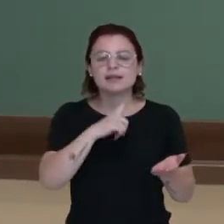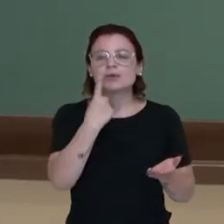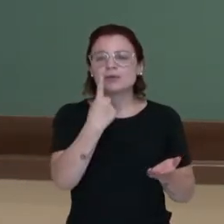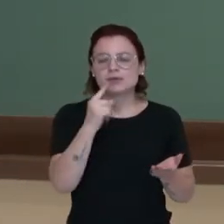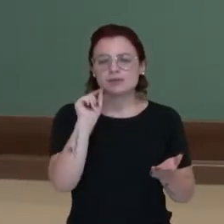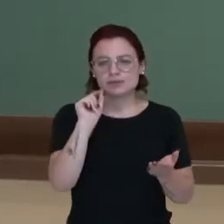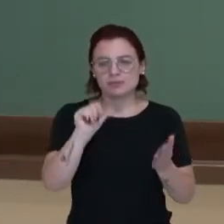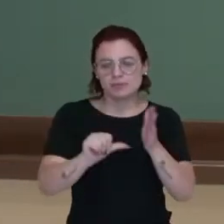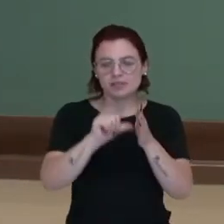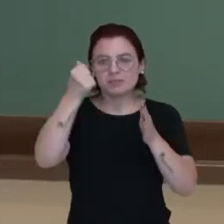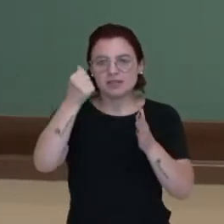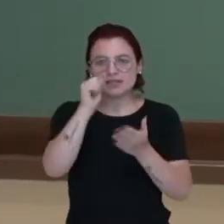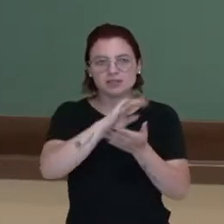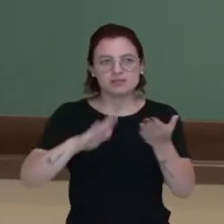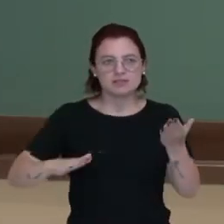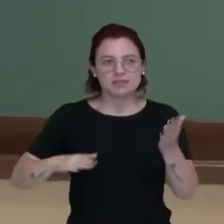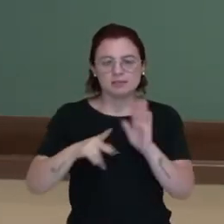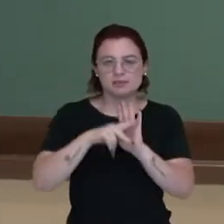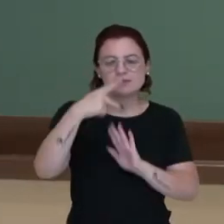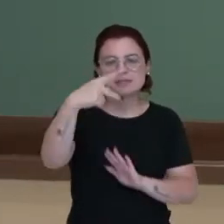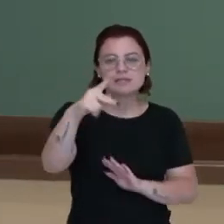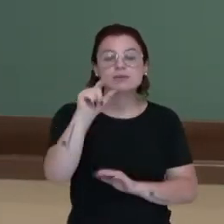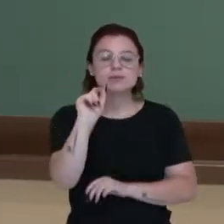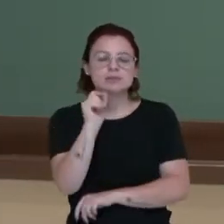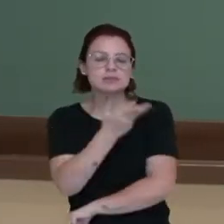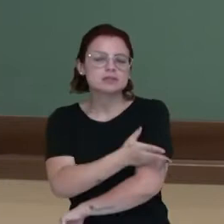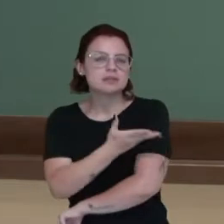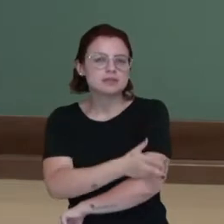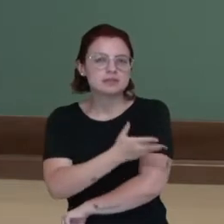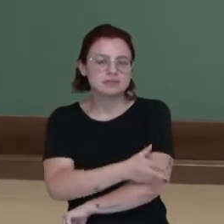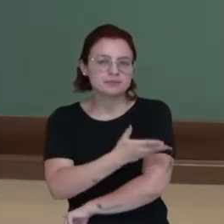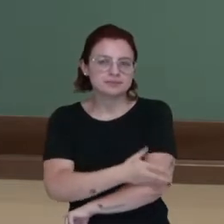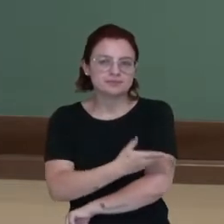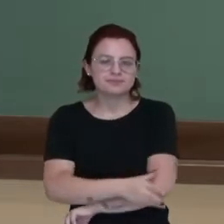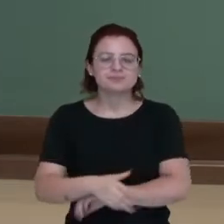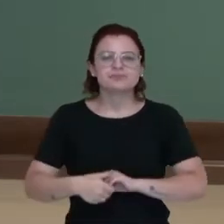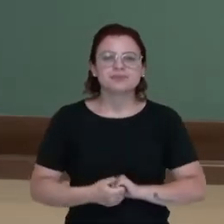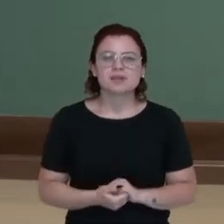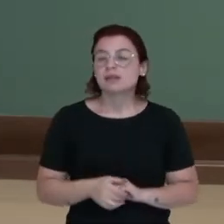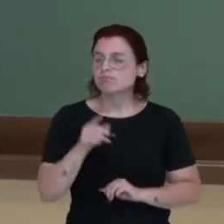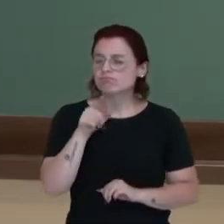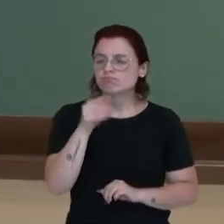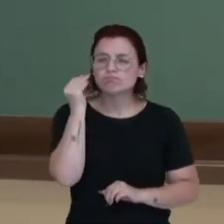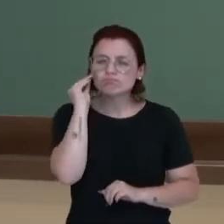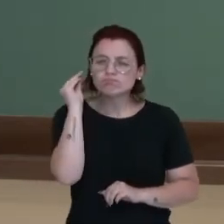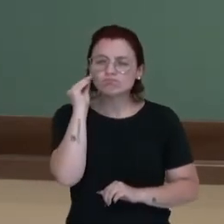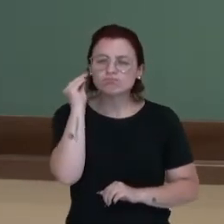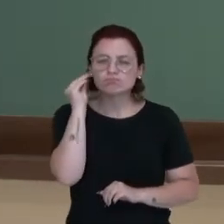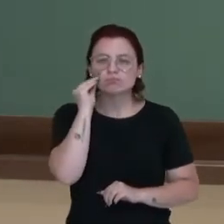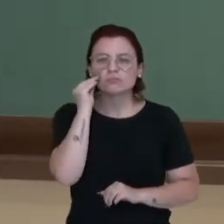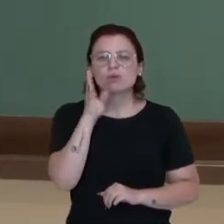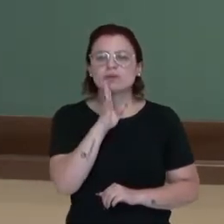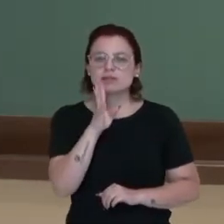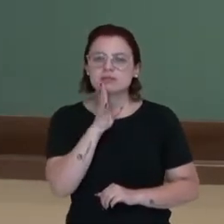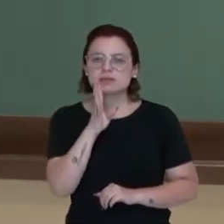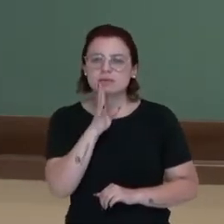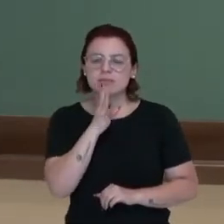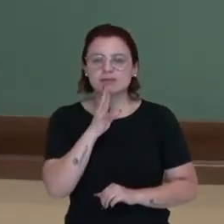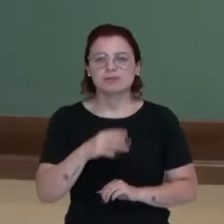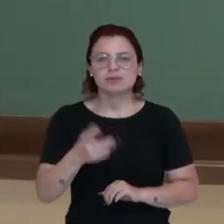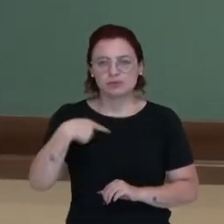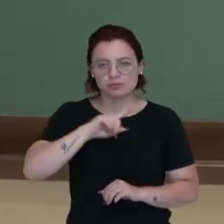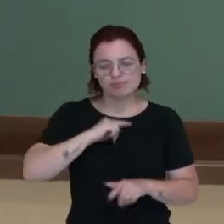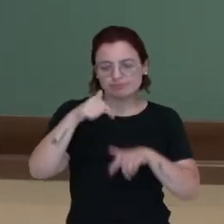de cara para você poder exercitar, praticar esse conhecimento aí que nós